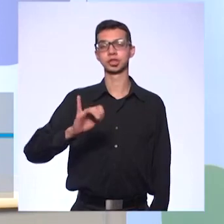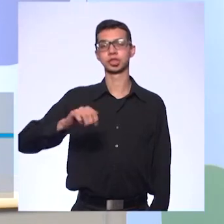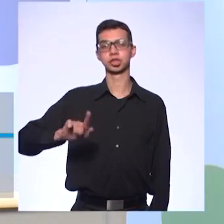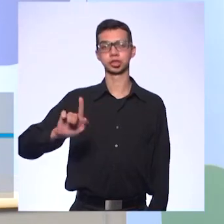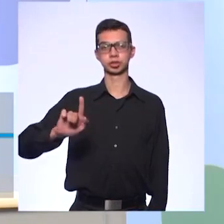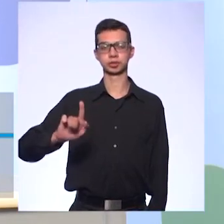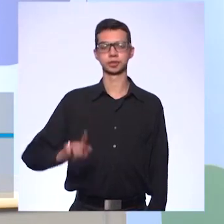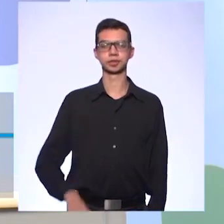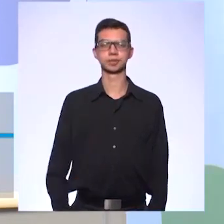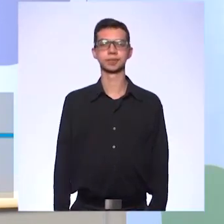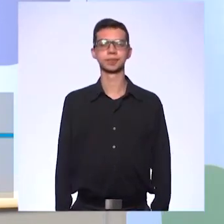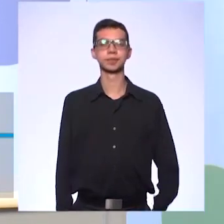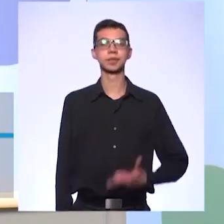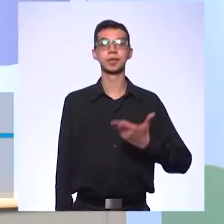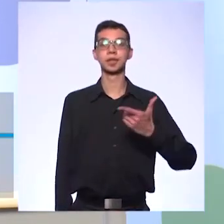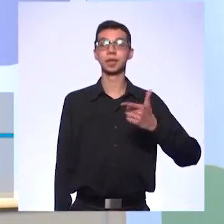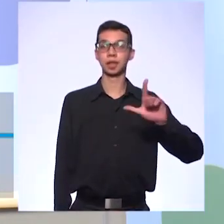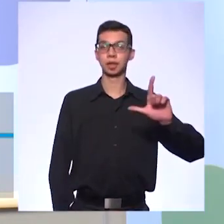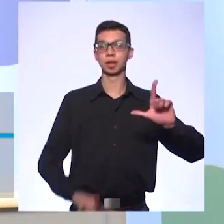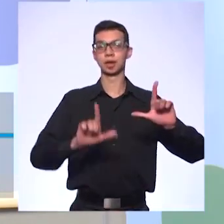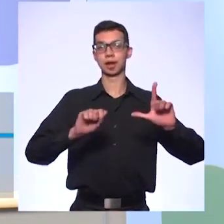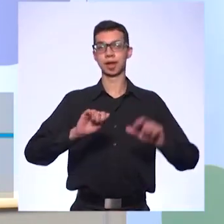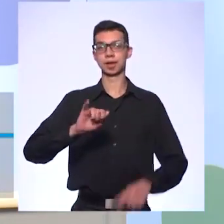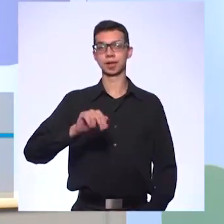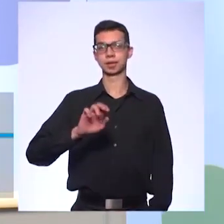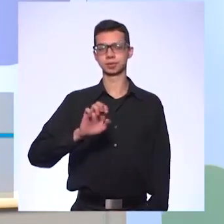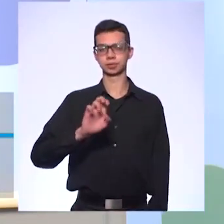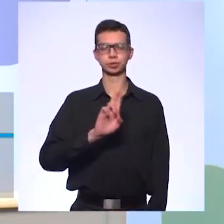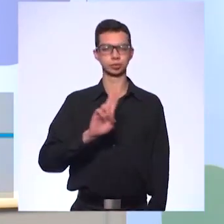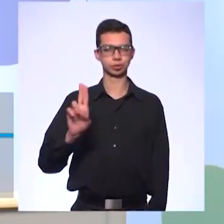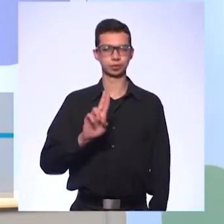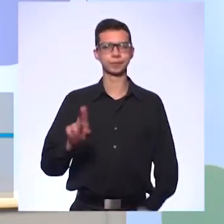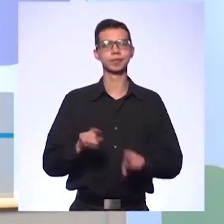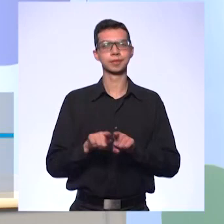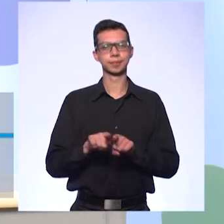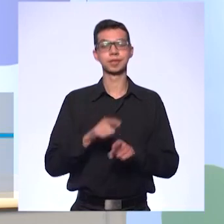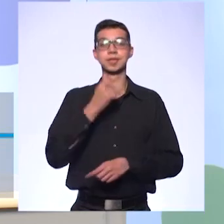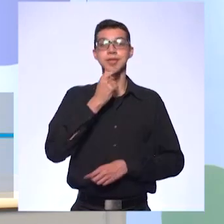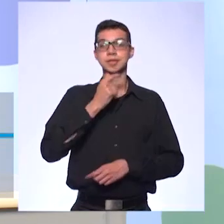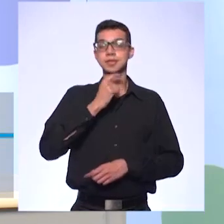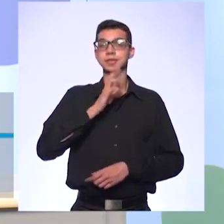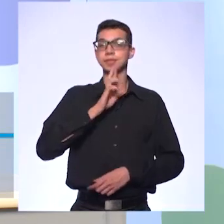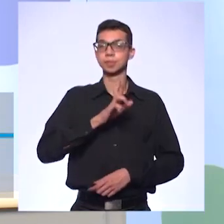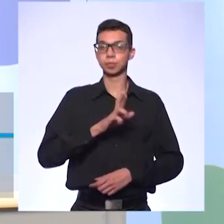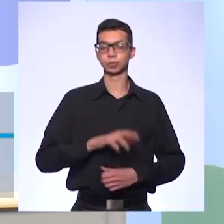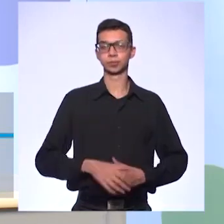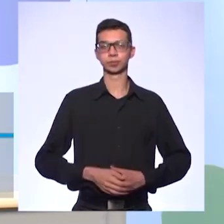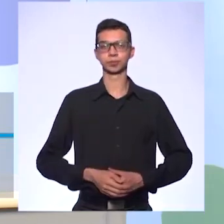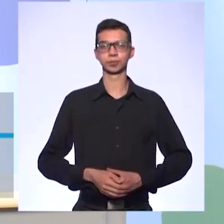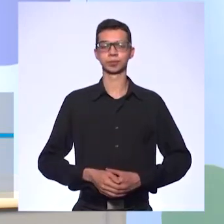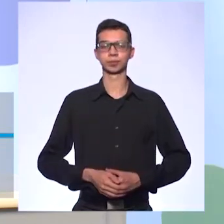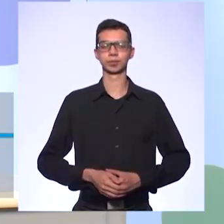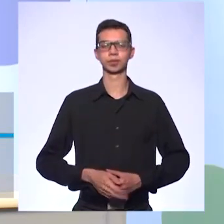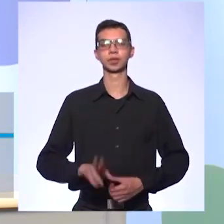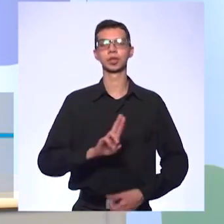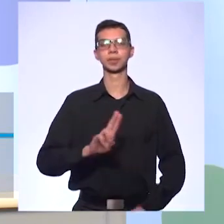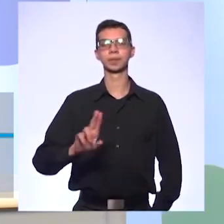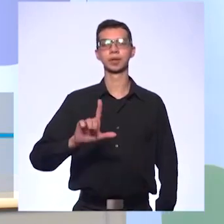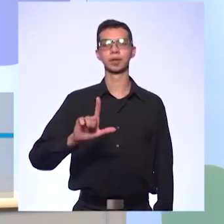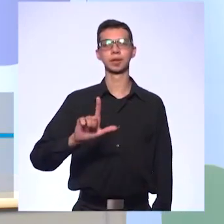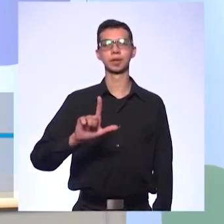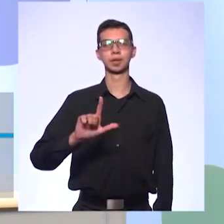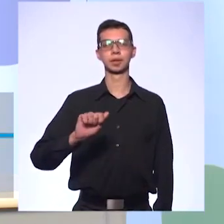collect experiments. Experiments are used for testing hypotheses. A Lairane, deve